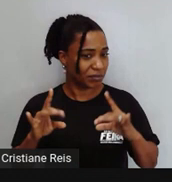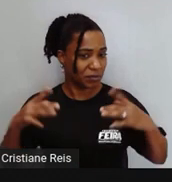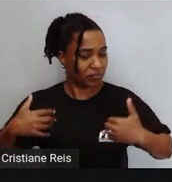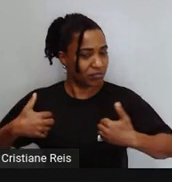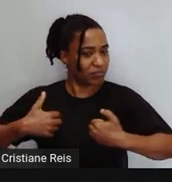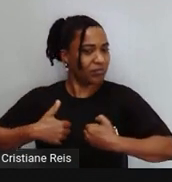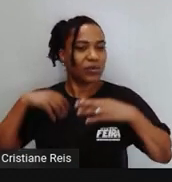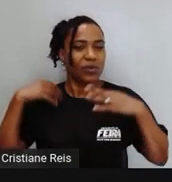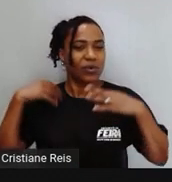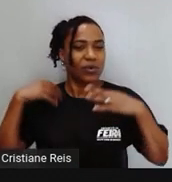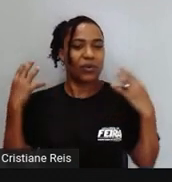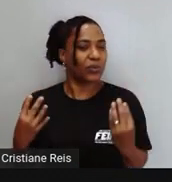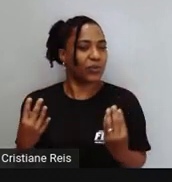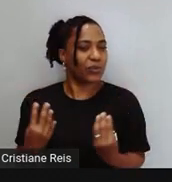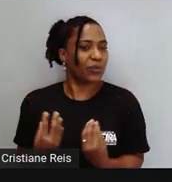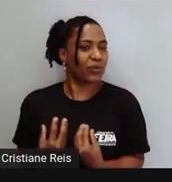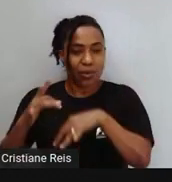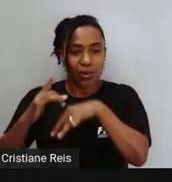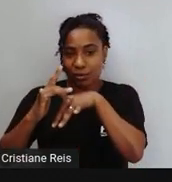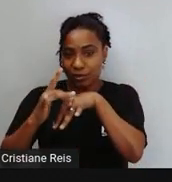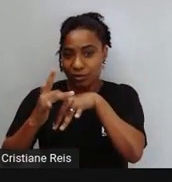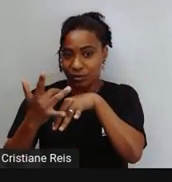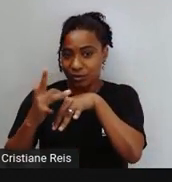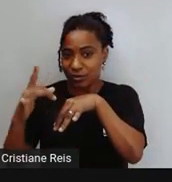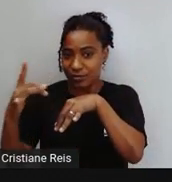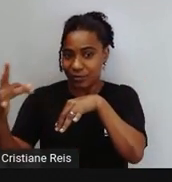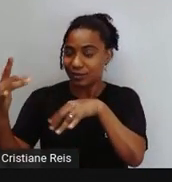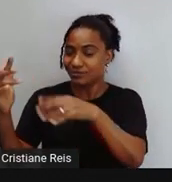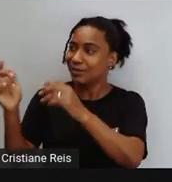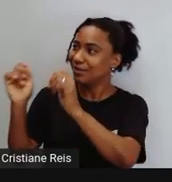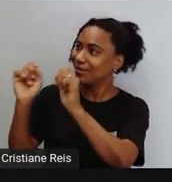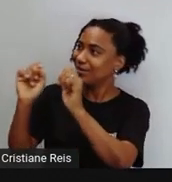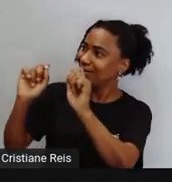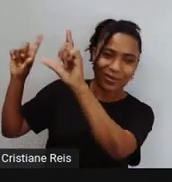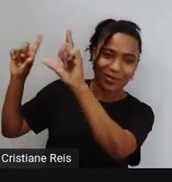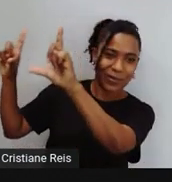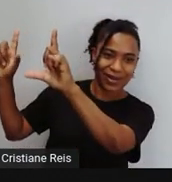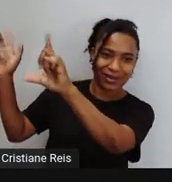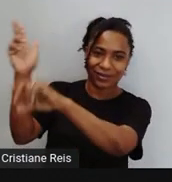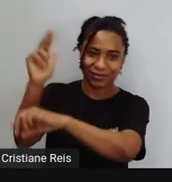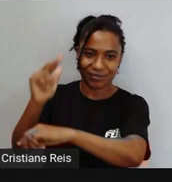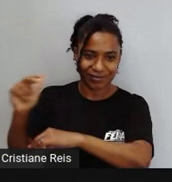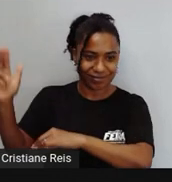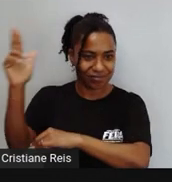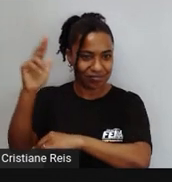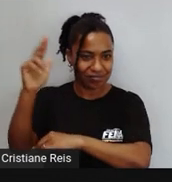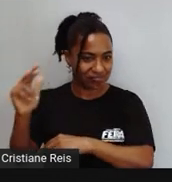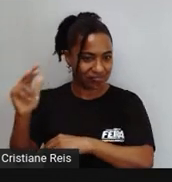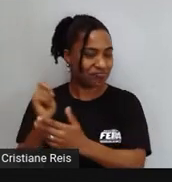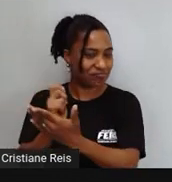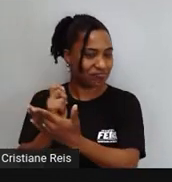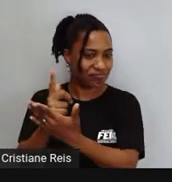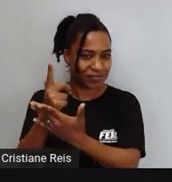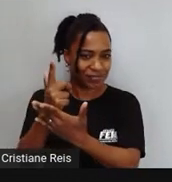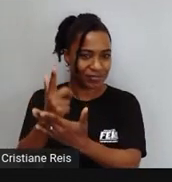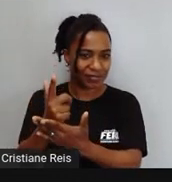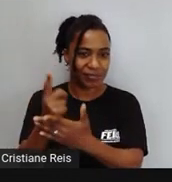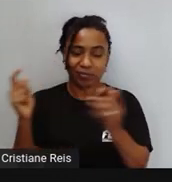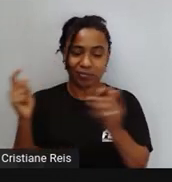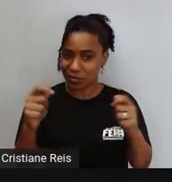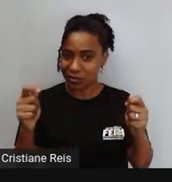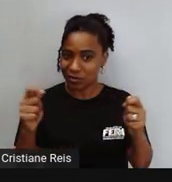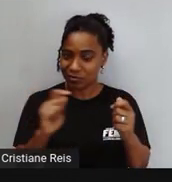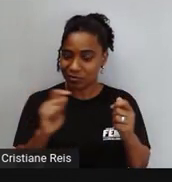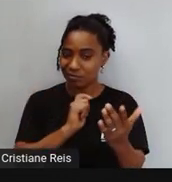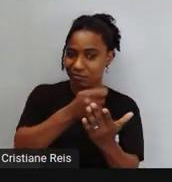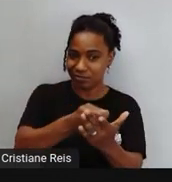pintura na parede, a French maid, foreign chef, uma empregada doméstica